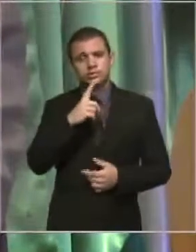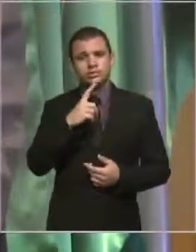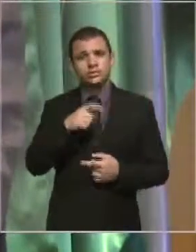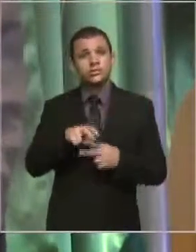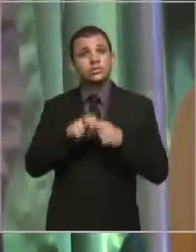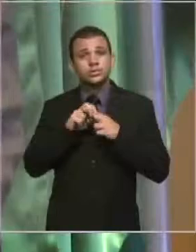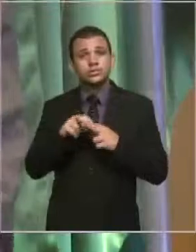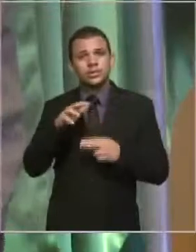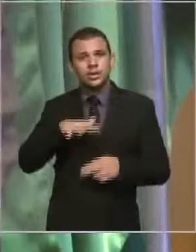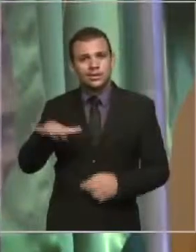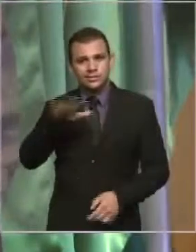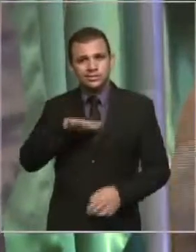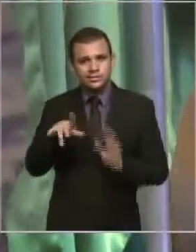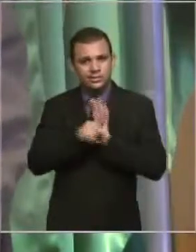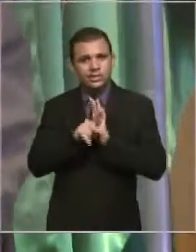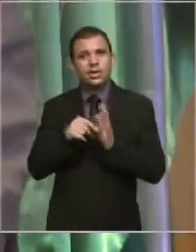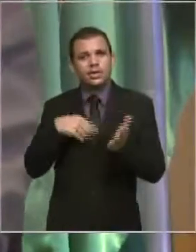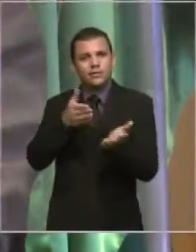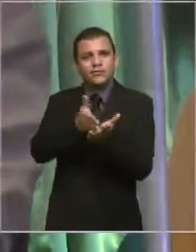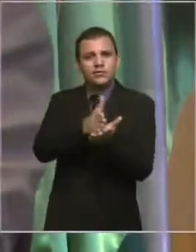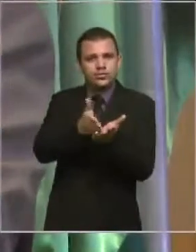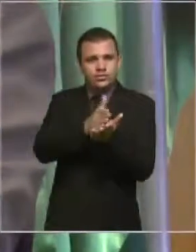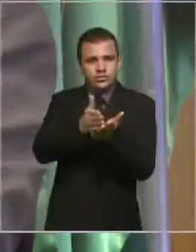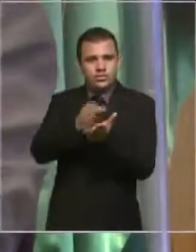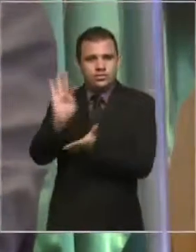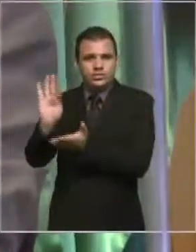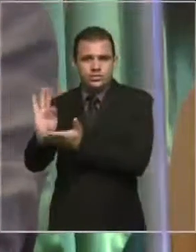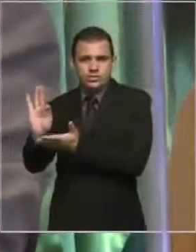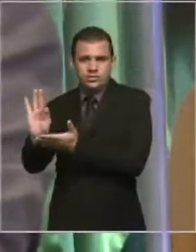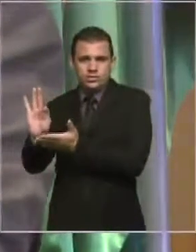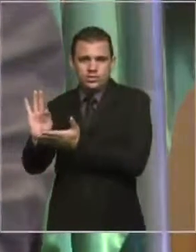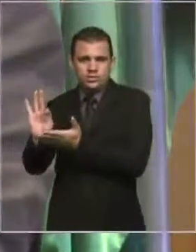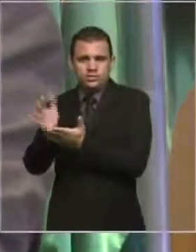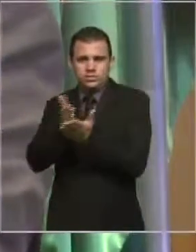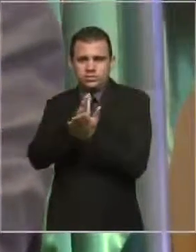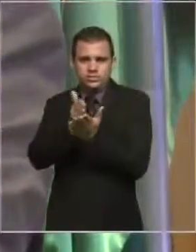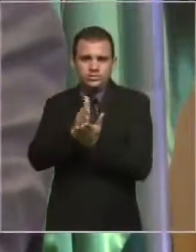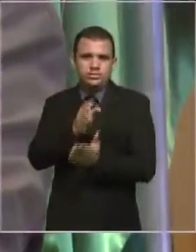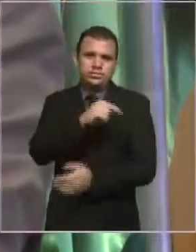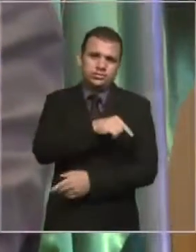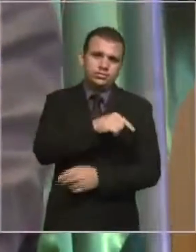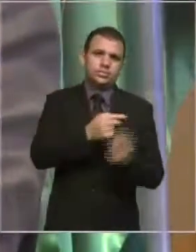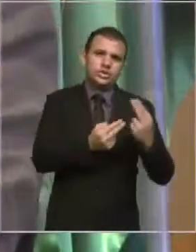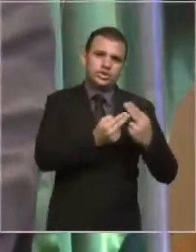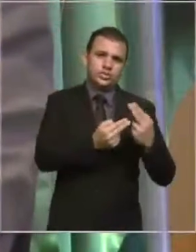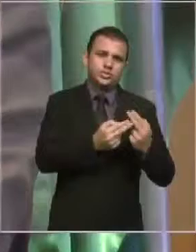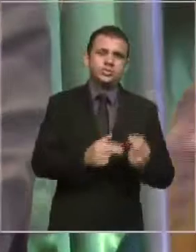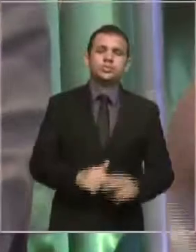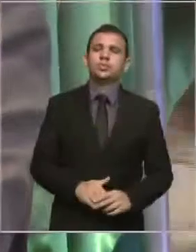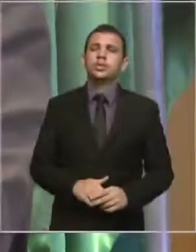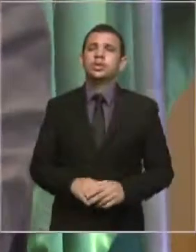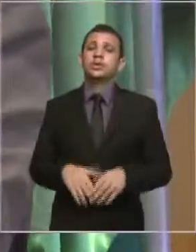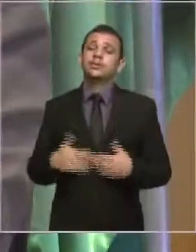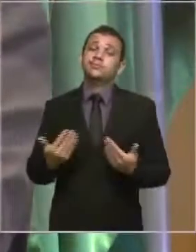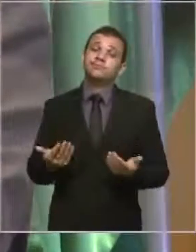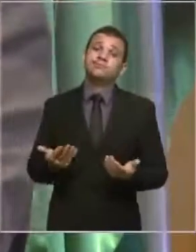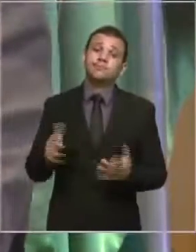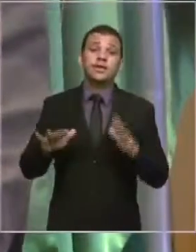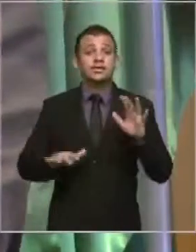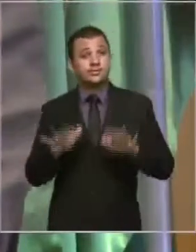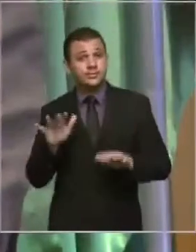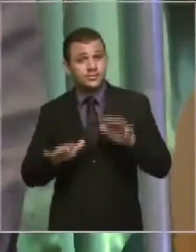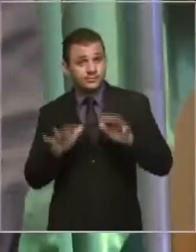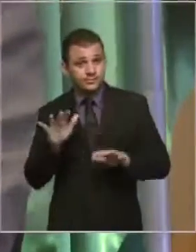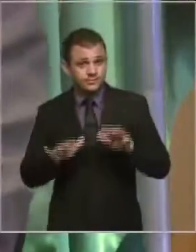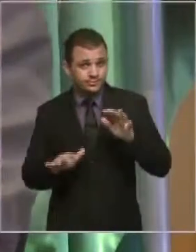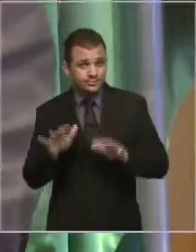região ser fronteira com a capital do estado do Piauí, Teresina. E isso, de certa forma,